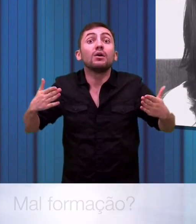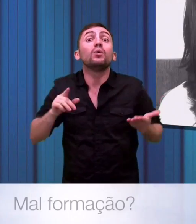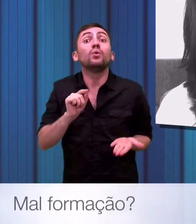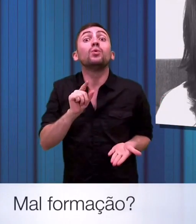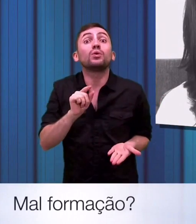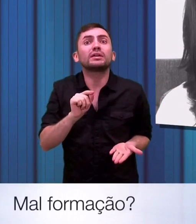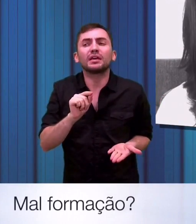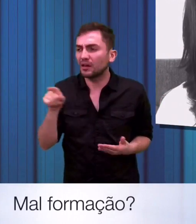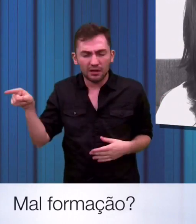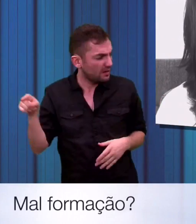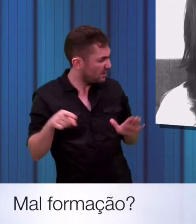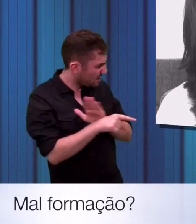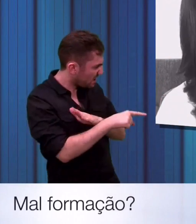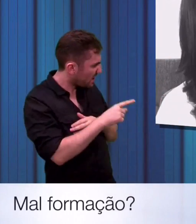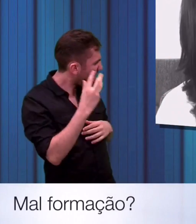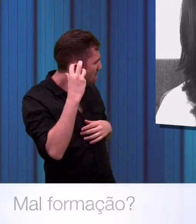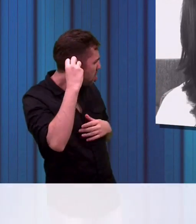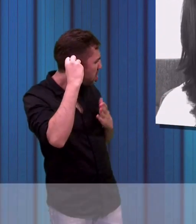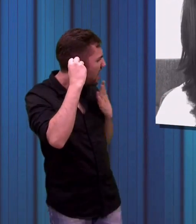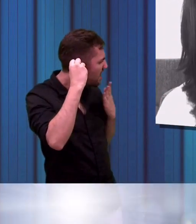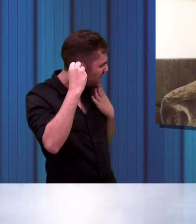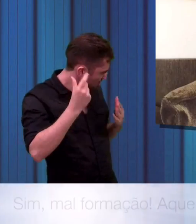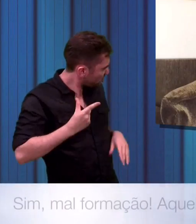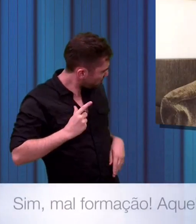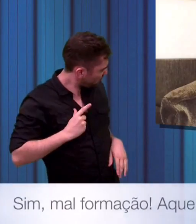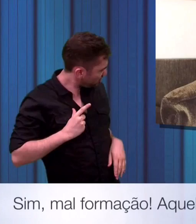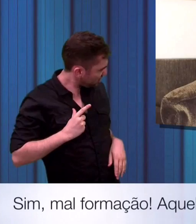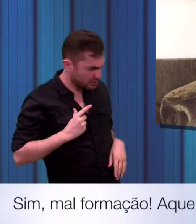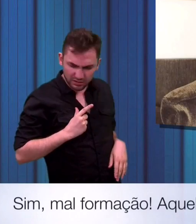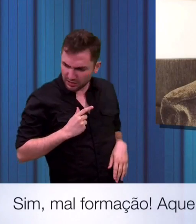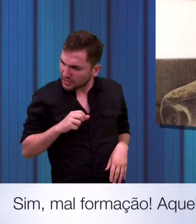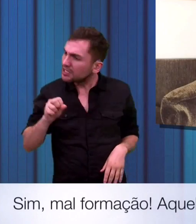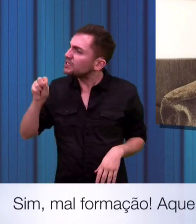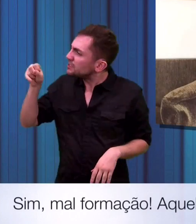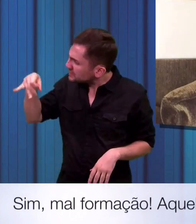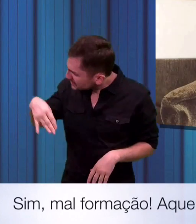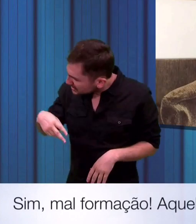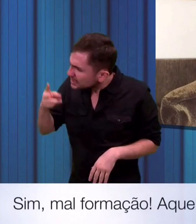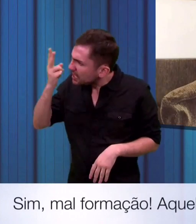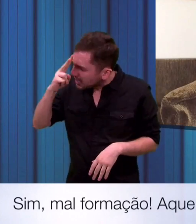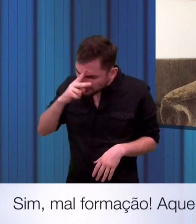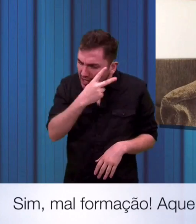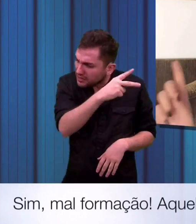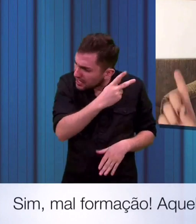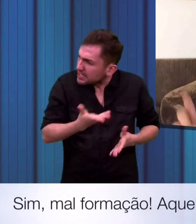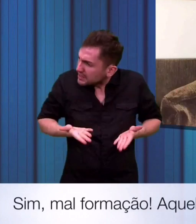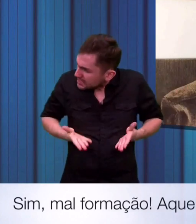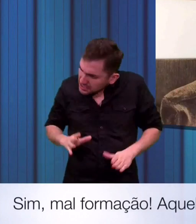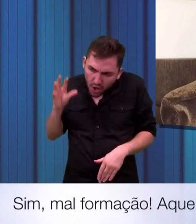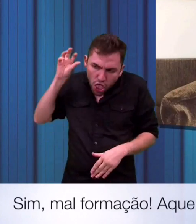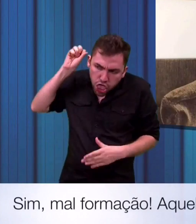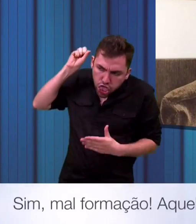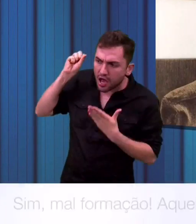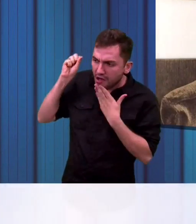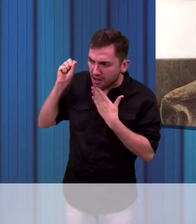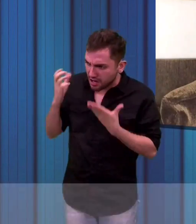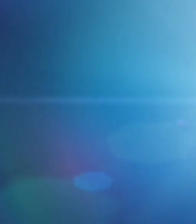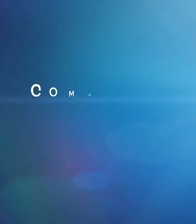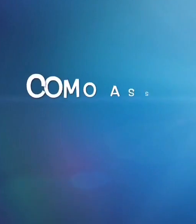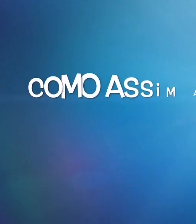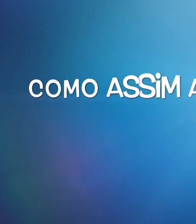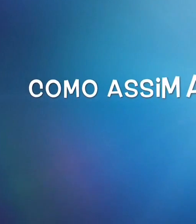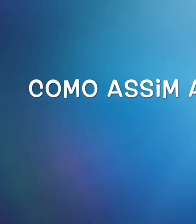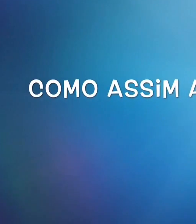espanto. Má formação? Sim, má formação, aquela lá que o Guilherme nasceu,